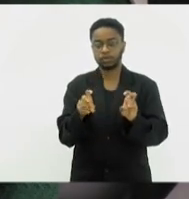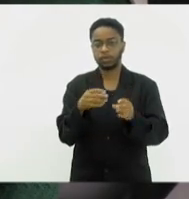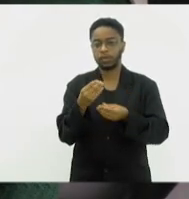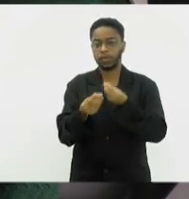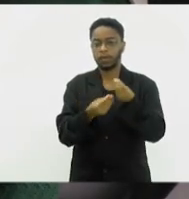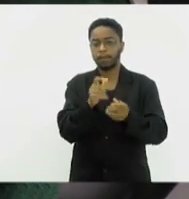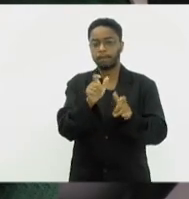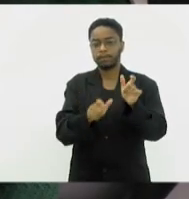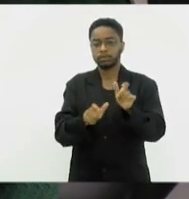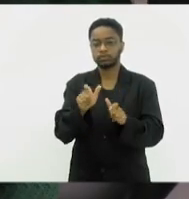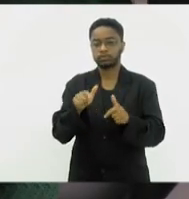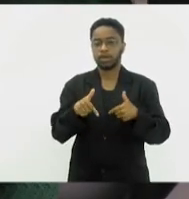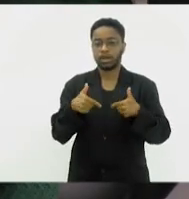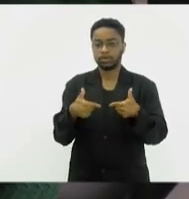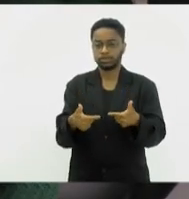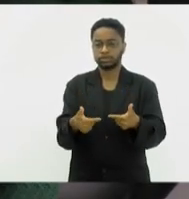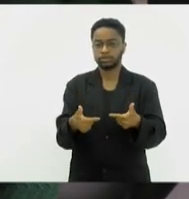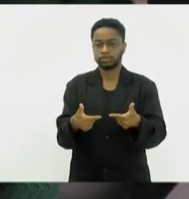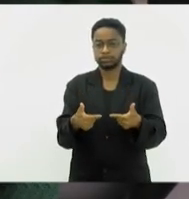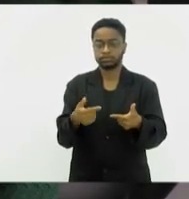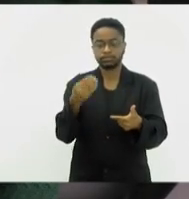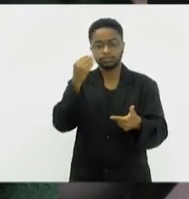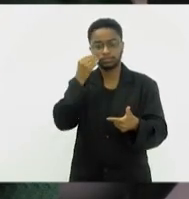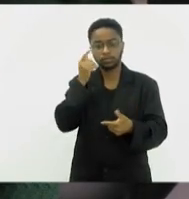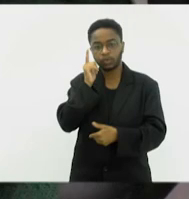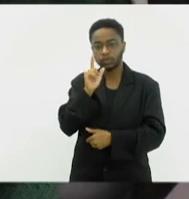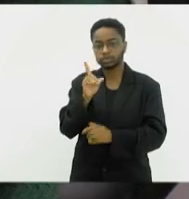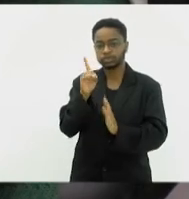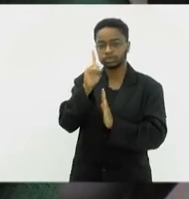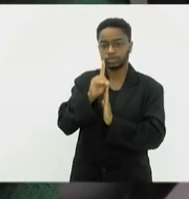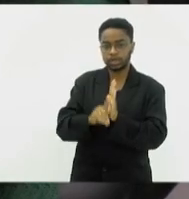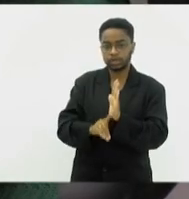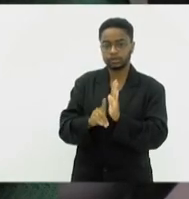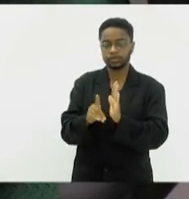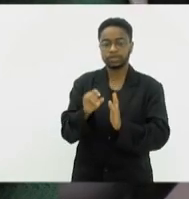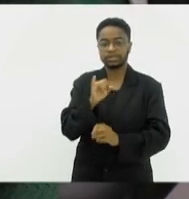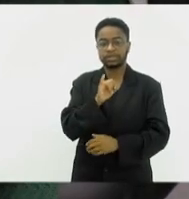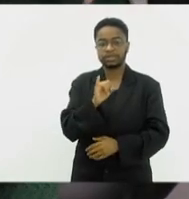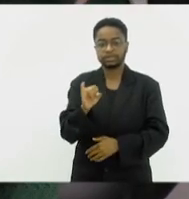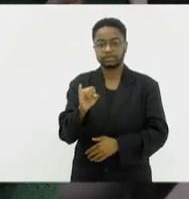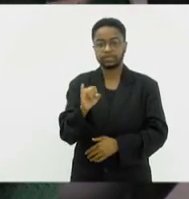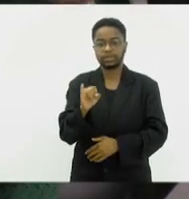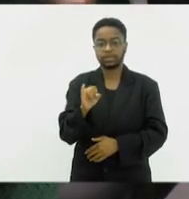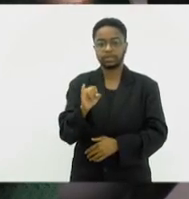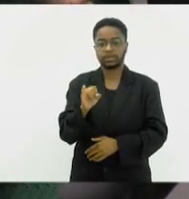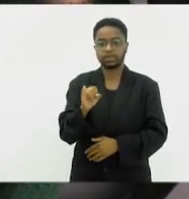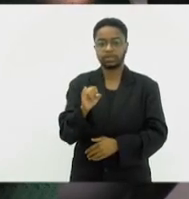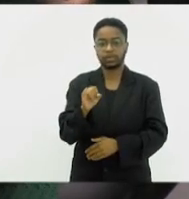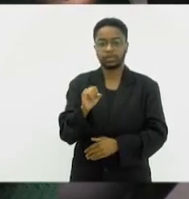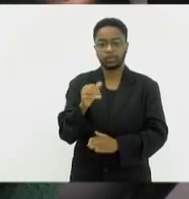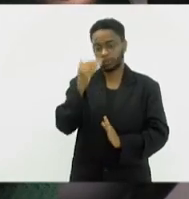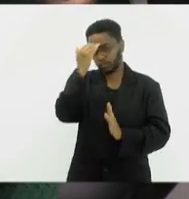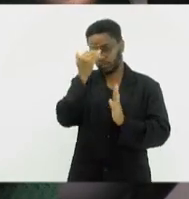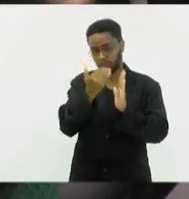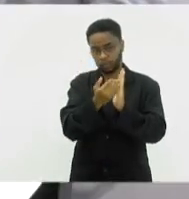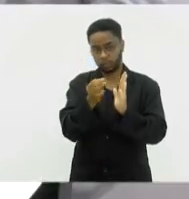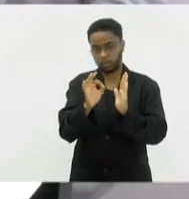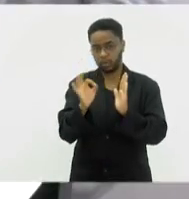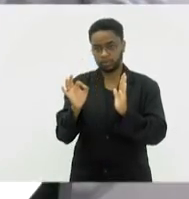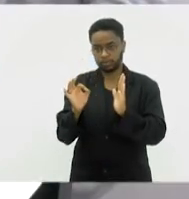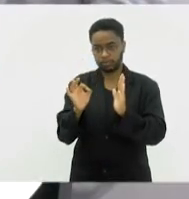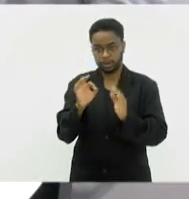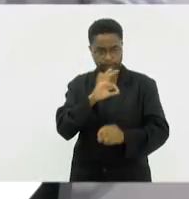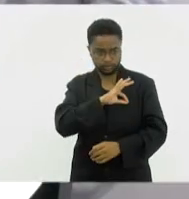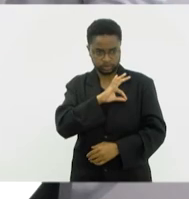pessoa proceder à busca dos seus direitos caso haja algum tipo de violação. Violação por parte